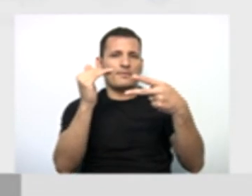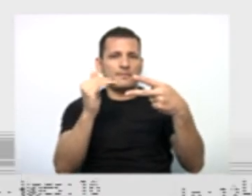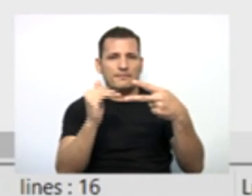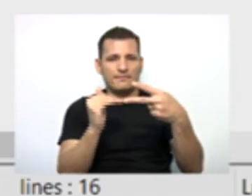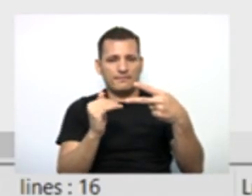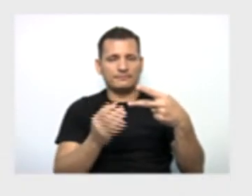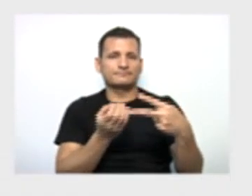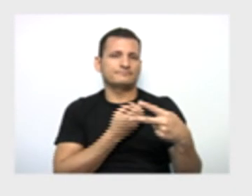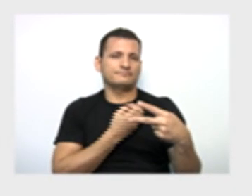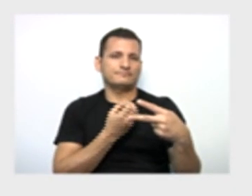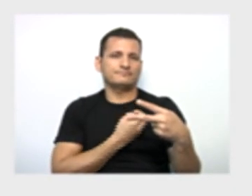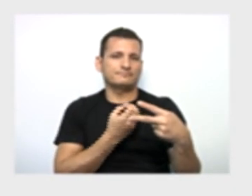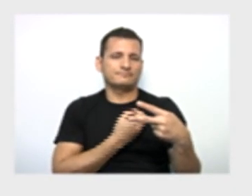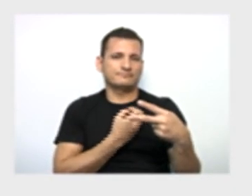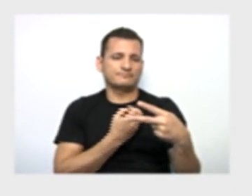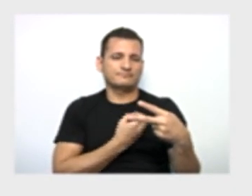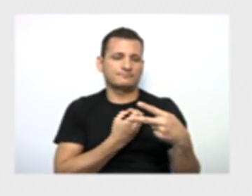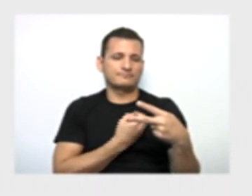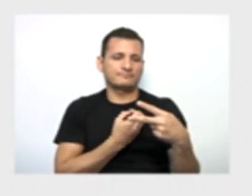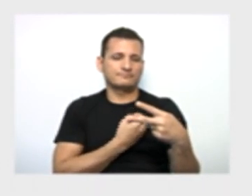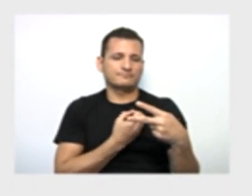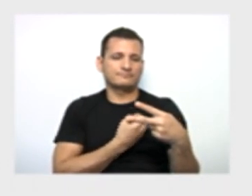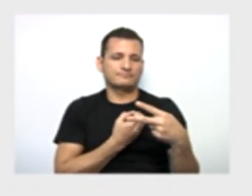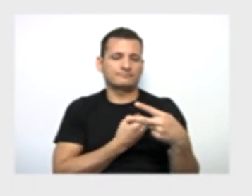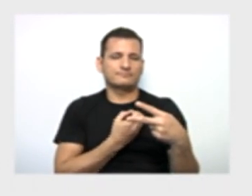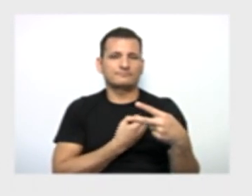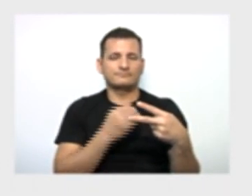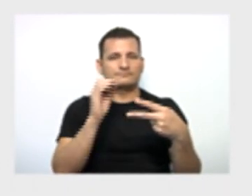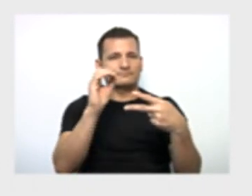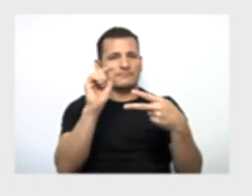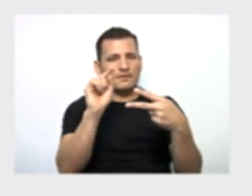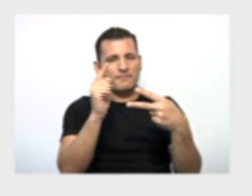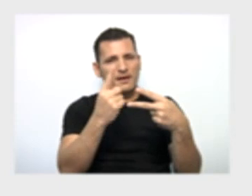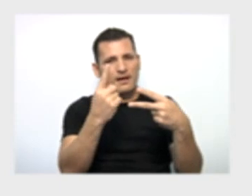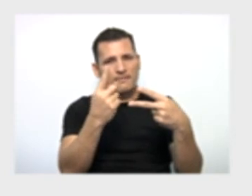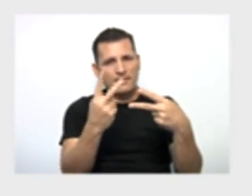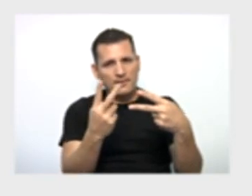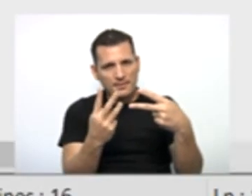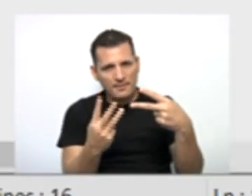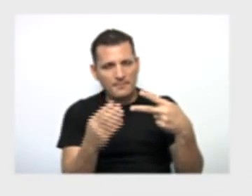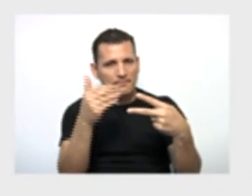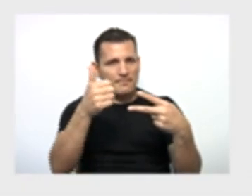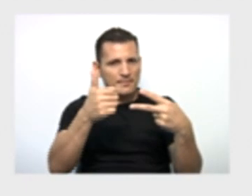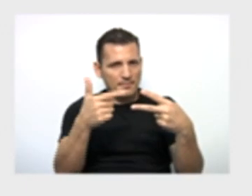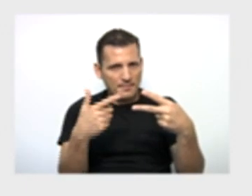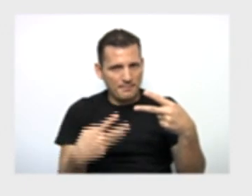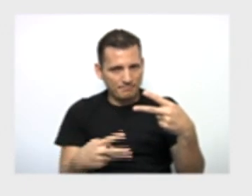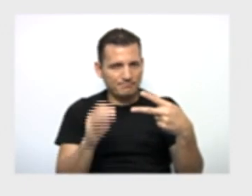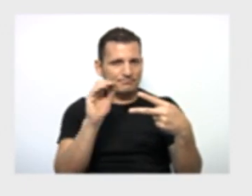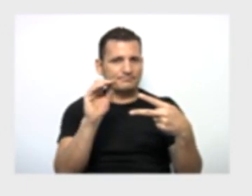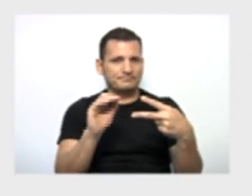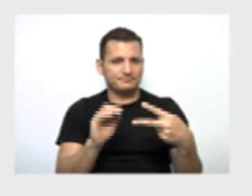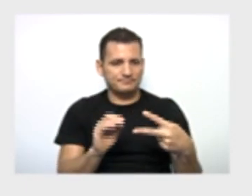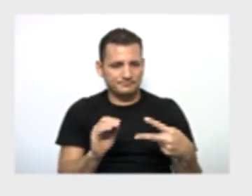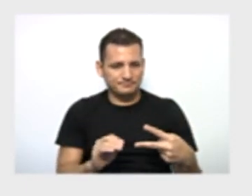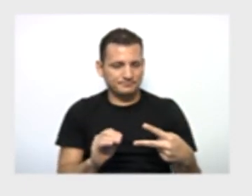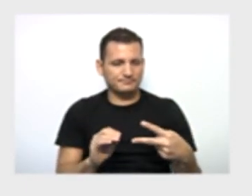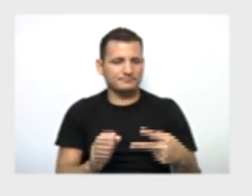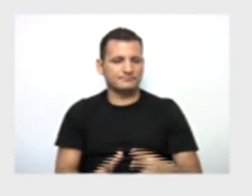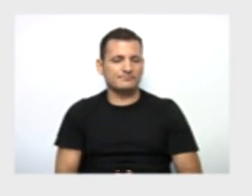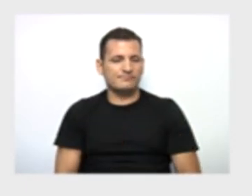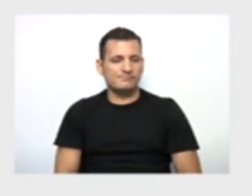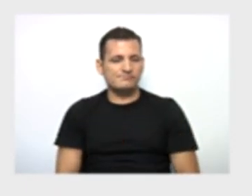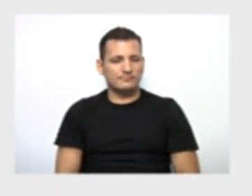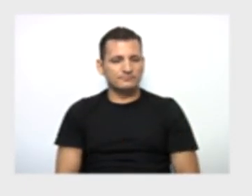os itens, porque ela é uma lista ordenada, então ele vai numerar os itens que eu vou adicionar aqui, ó.